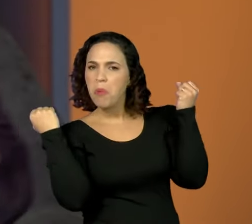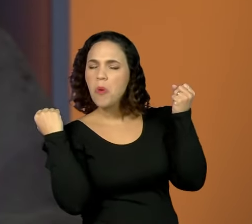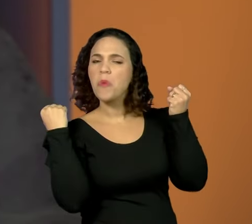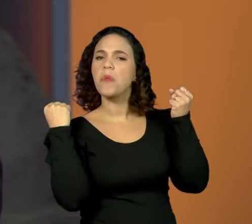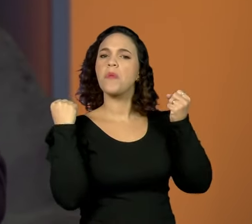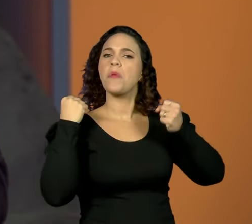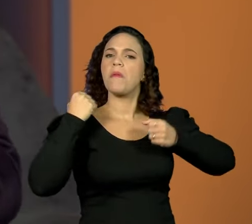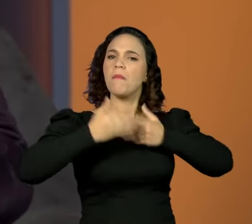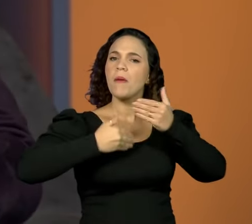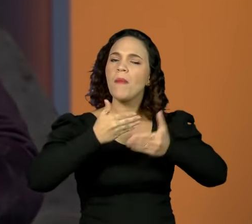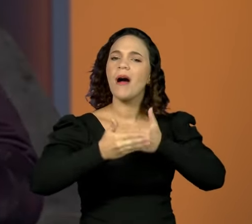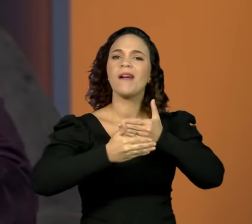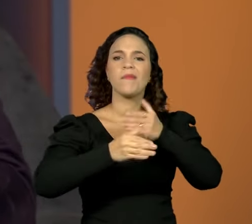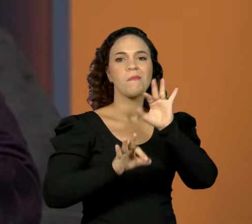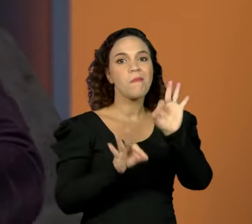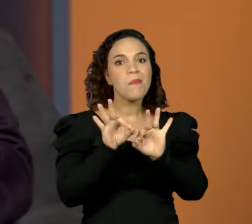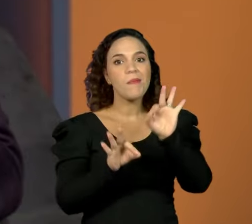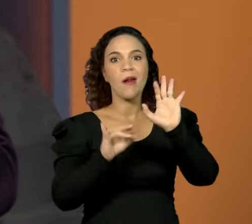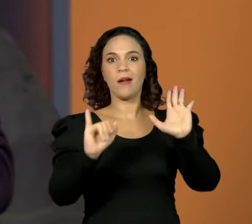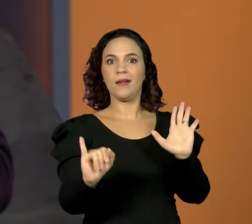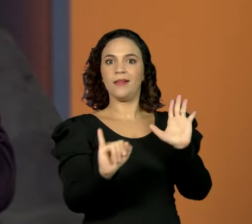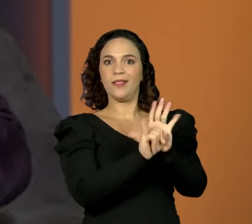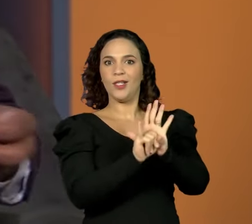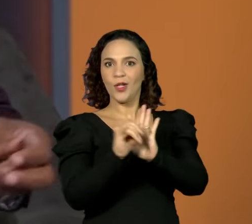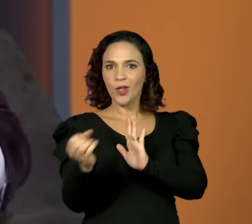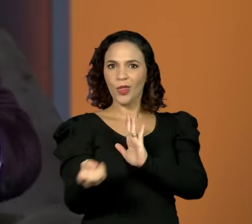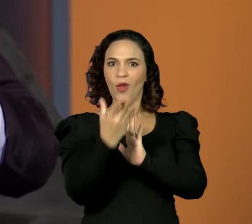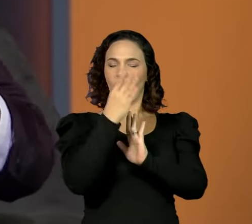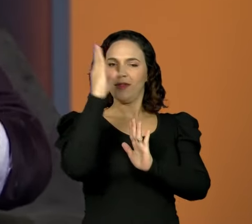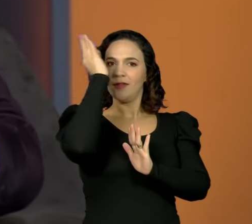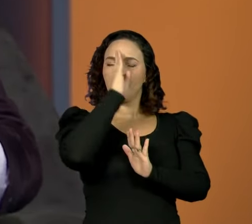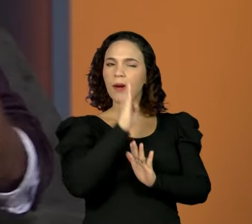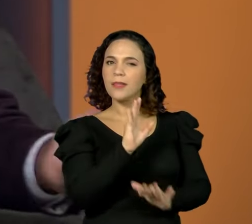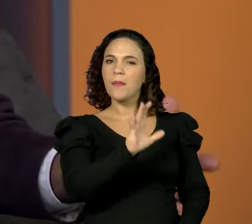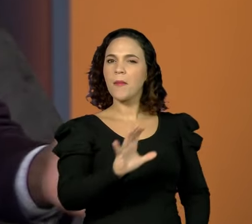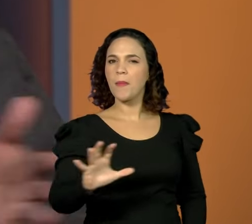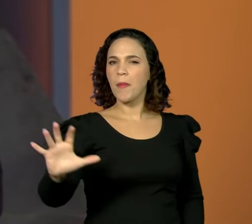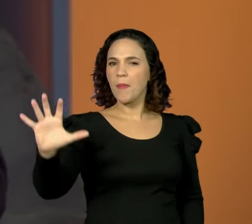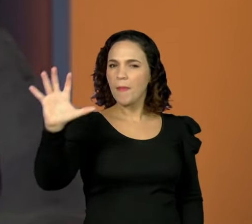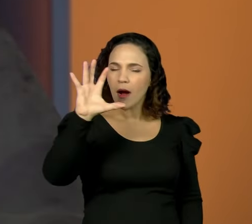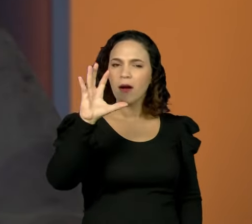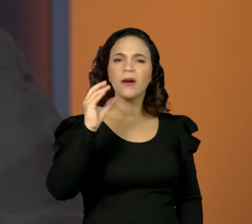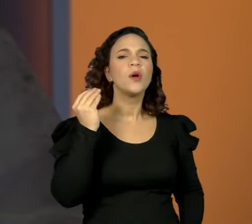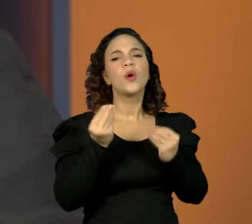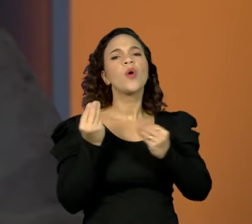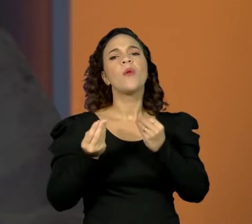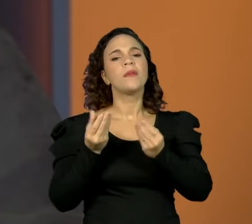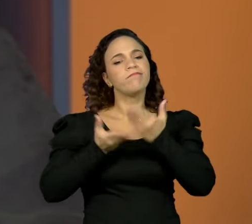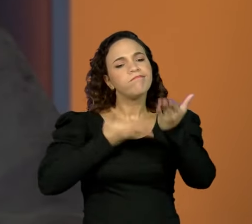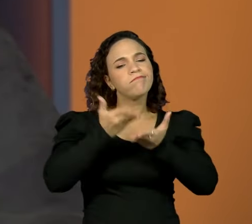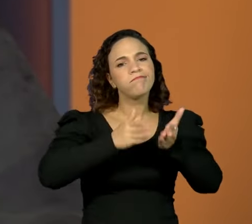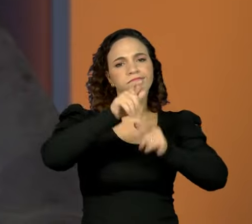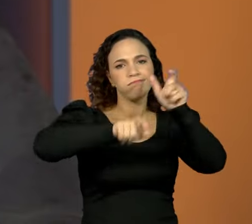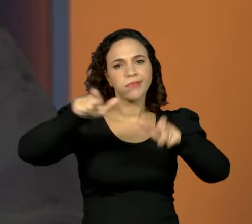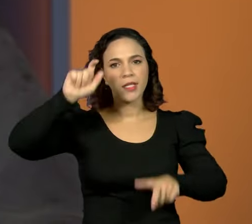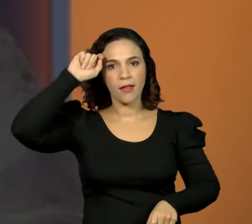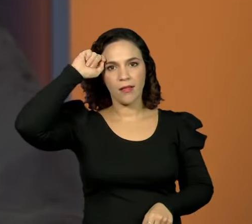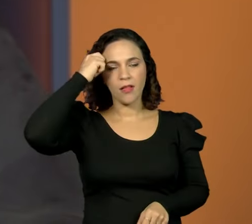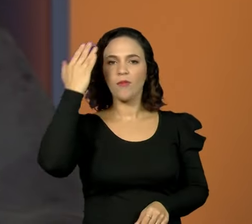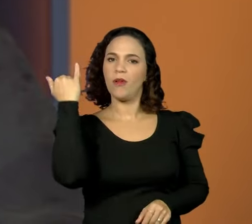na construção dessa nova identidade do país e o tratamento dado aos negros, já até